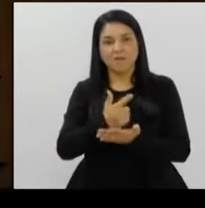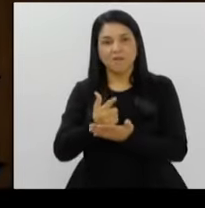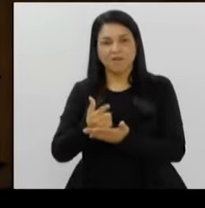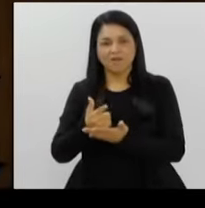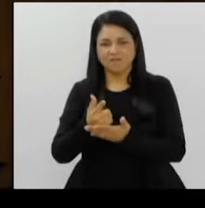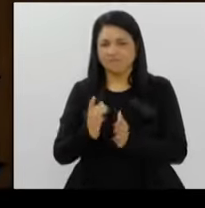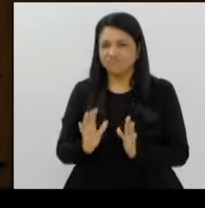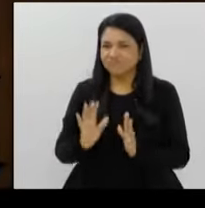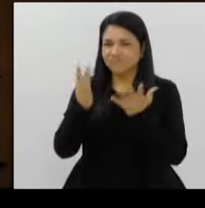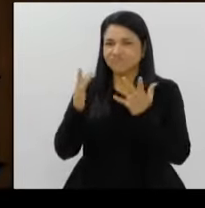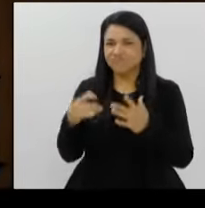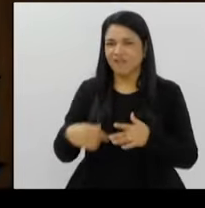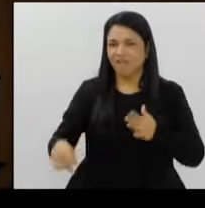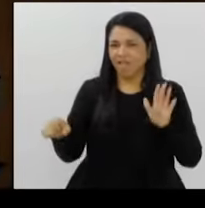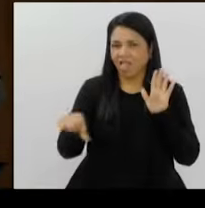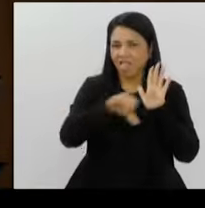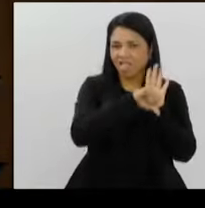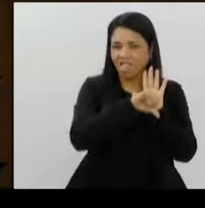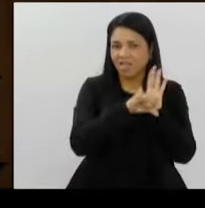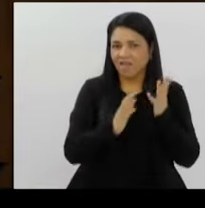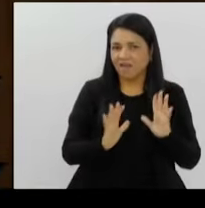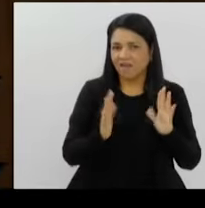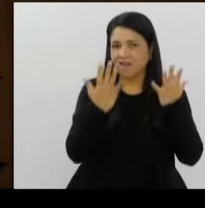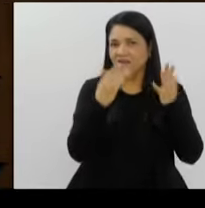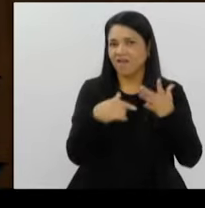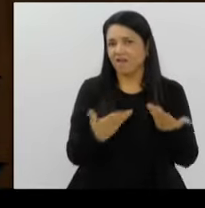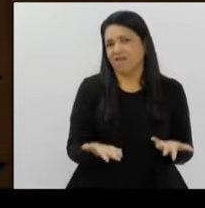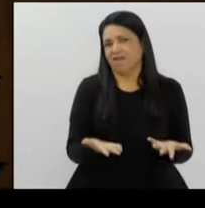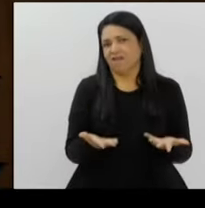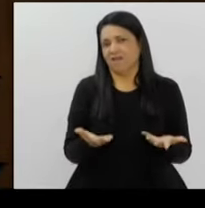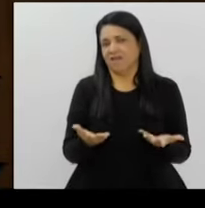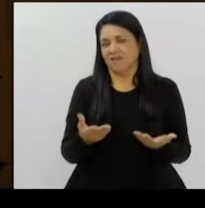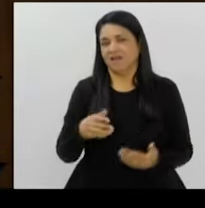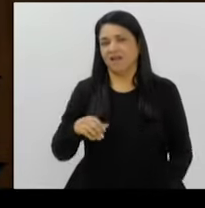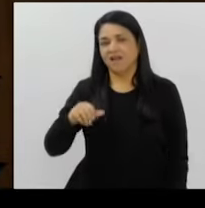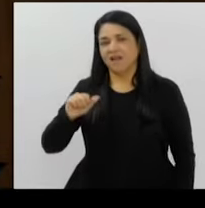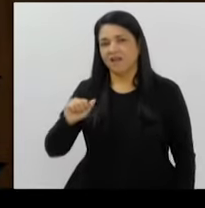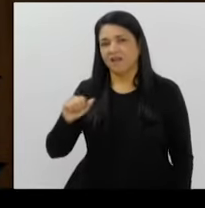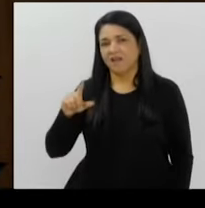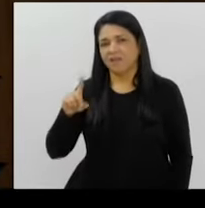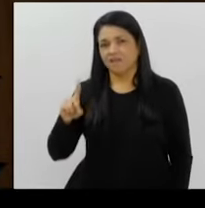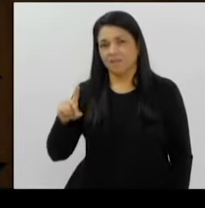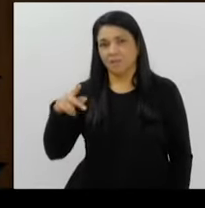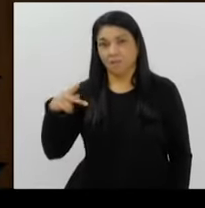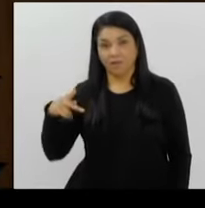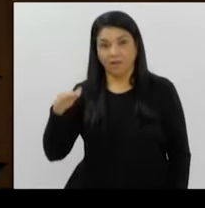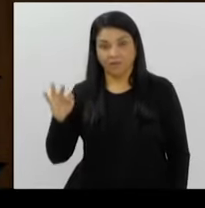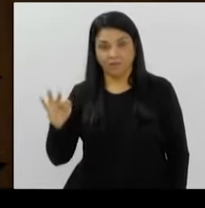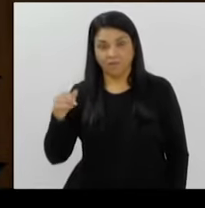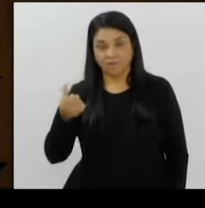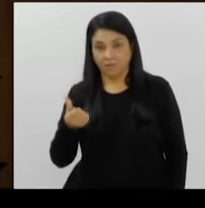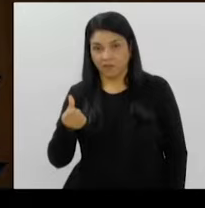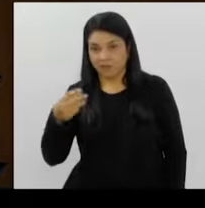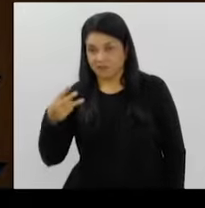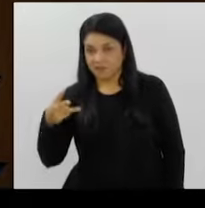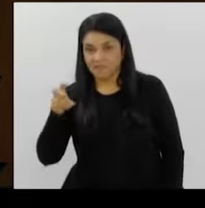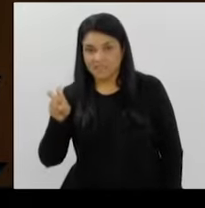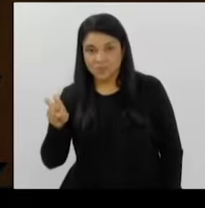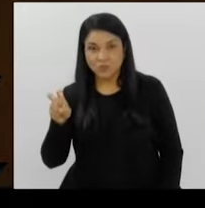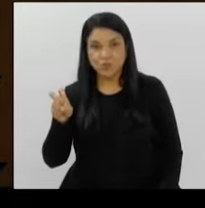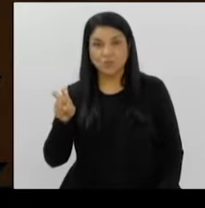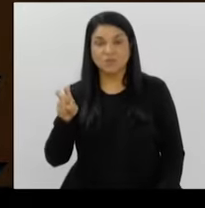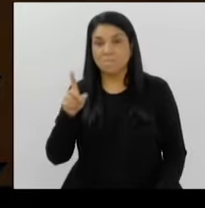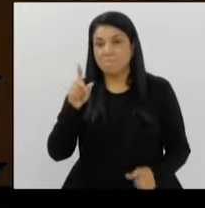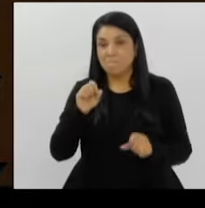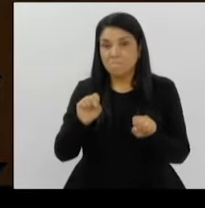vagabundo. Nós temos a DPF 635, a qual aniquila o trabalho das polícias. Aniquila o trabalho